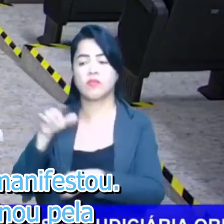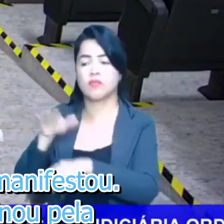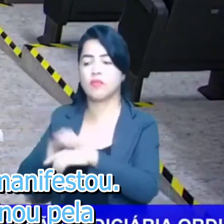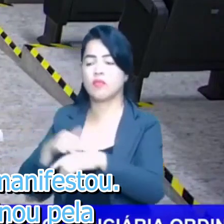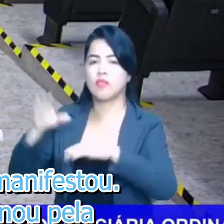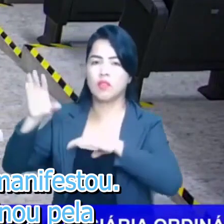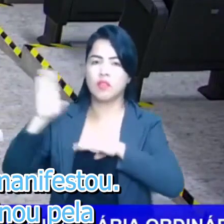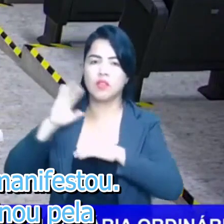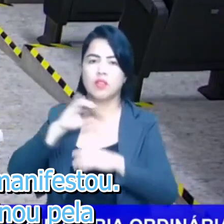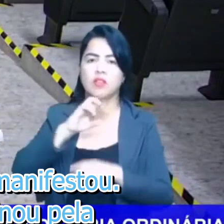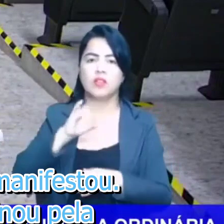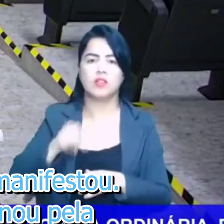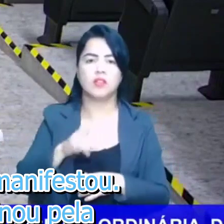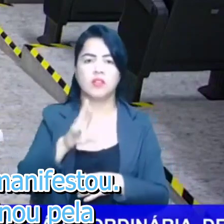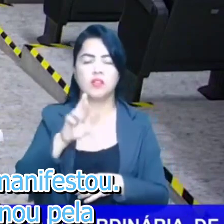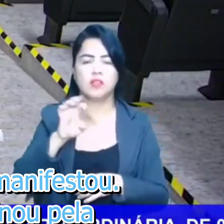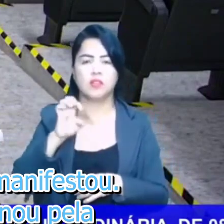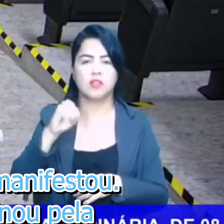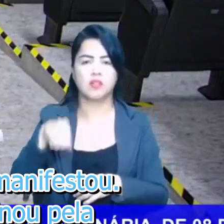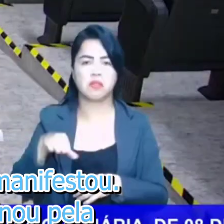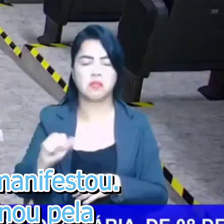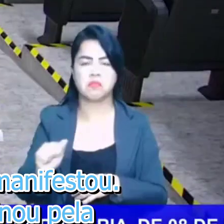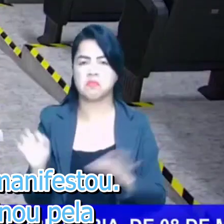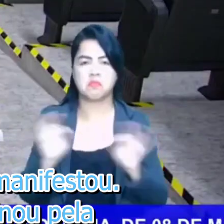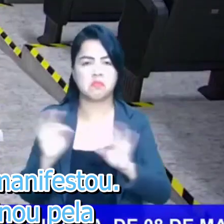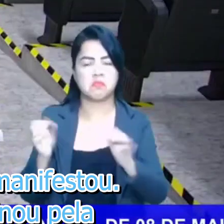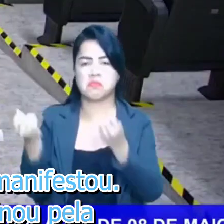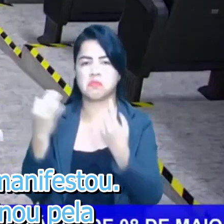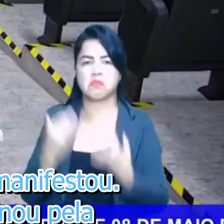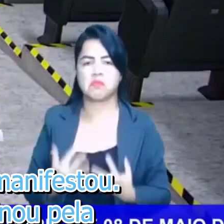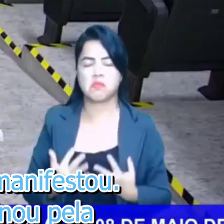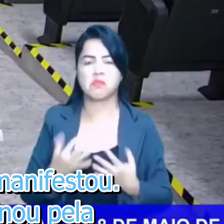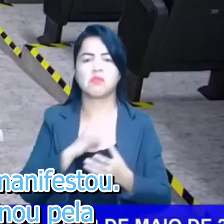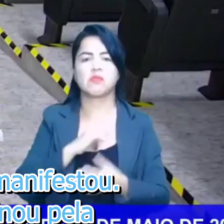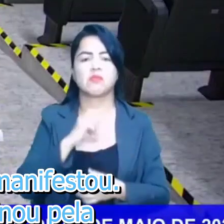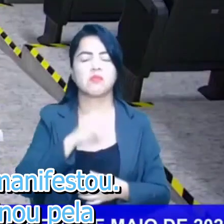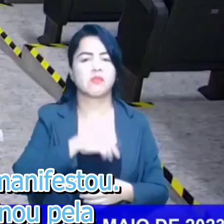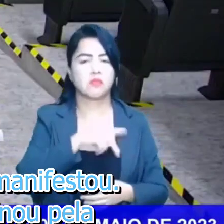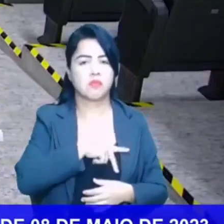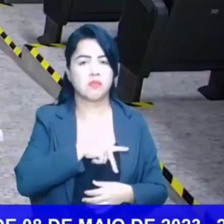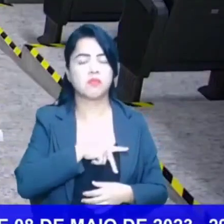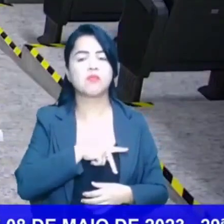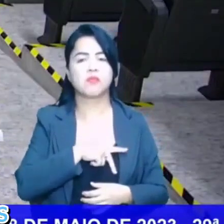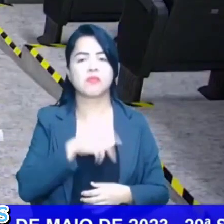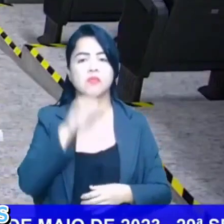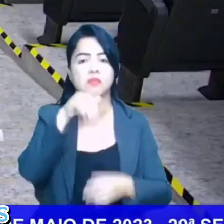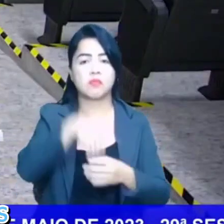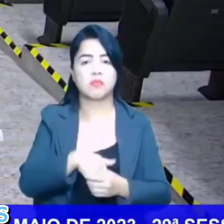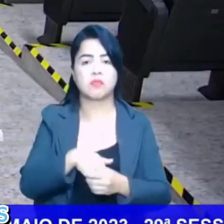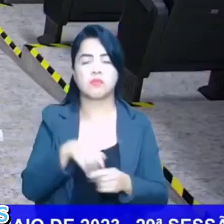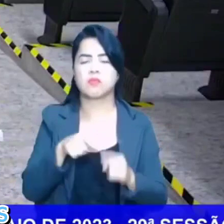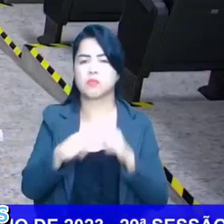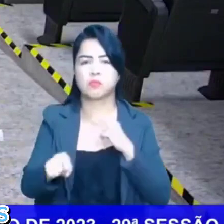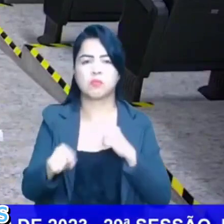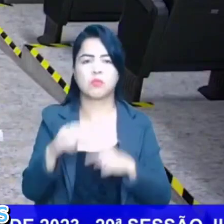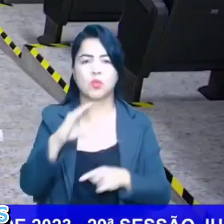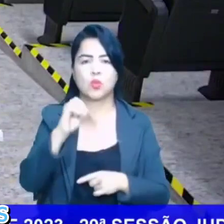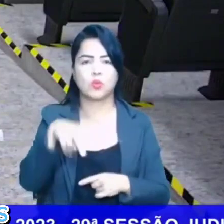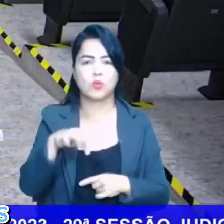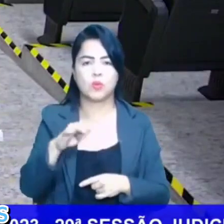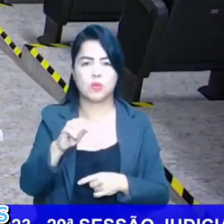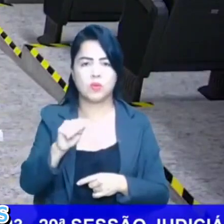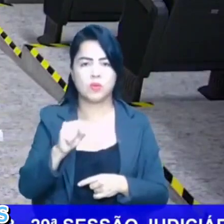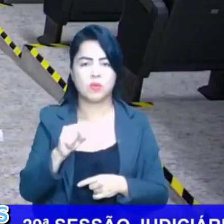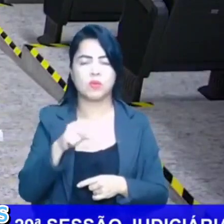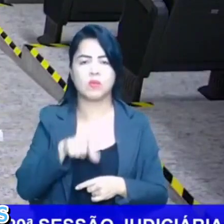candidata Jurema dos Santos Gomes, não se manifestou. E parecer conclusivo, o Ministério Público Eleitoral opinou pela desaprovação das contas por entender